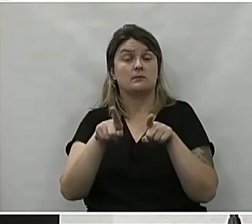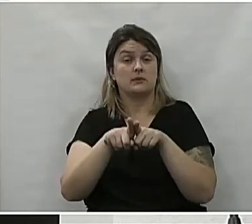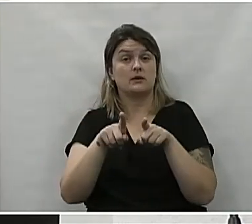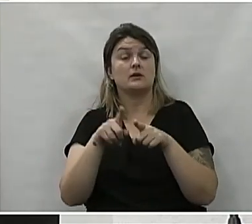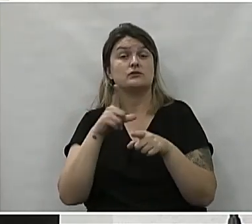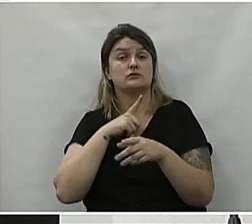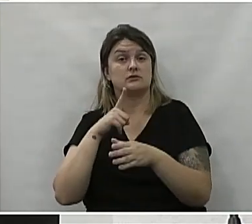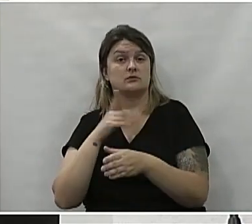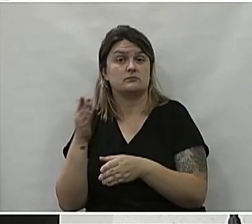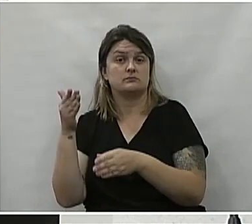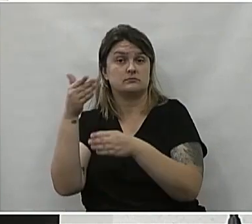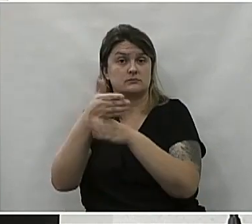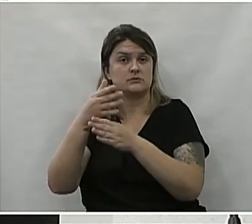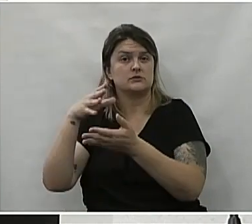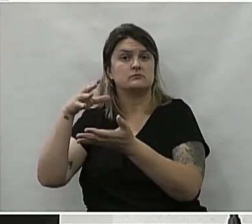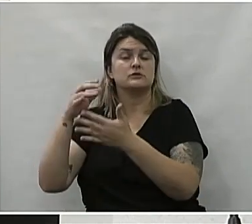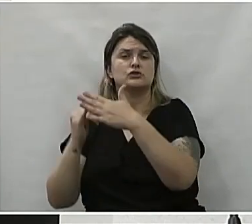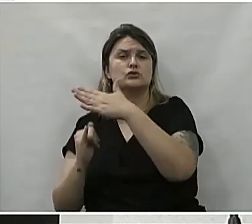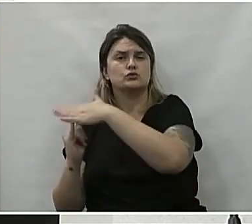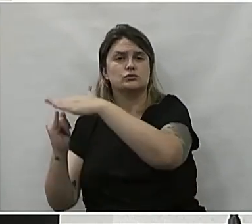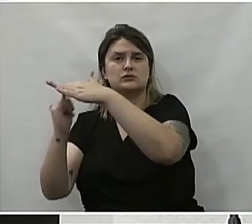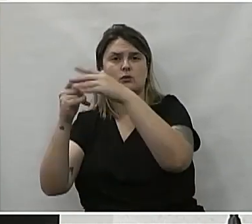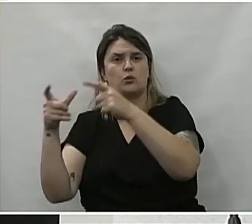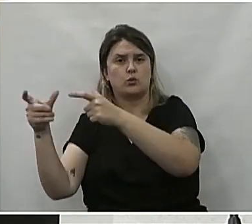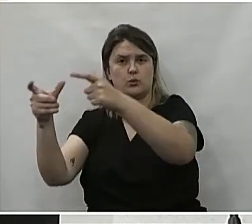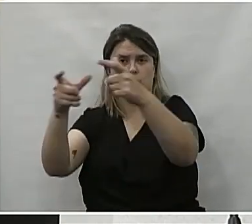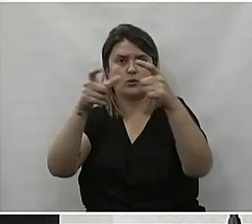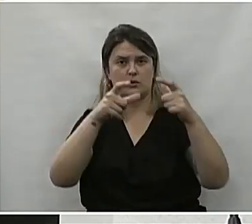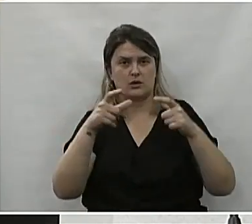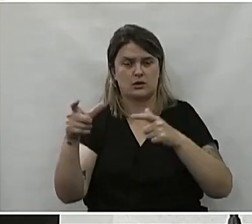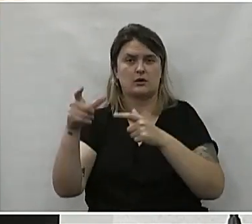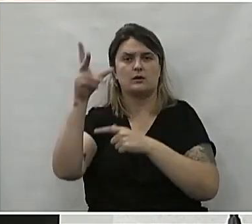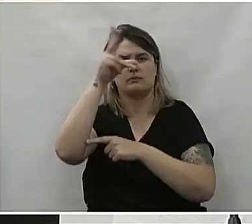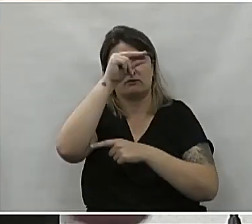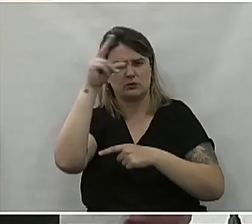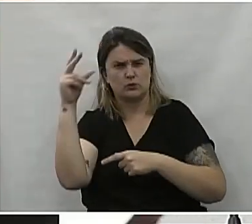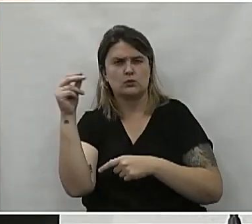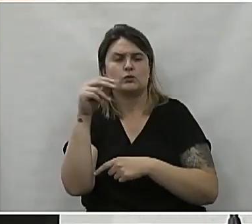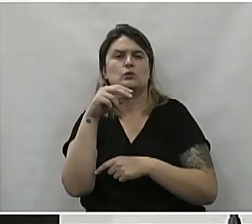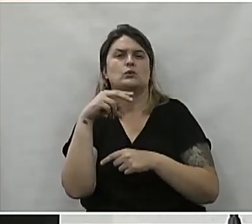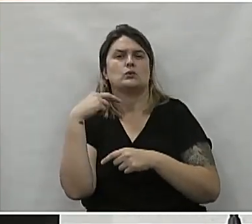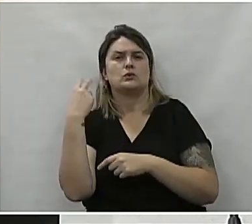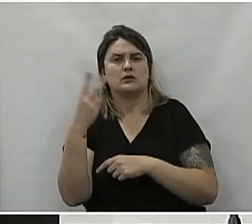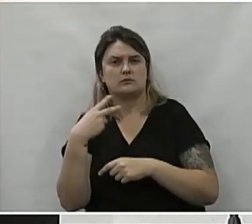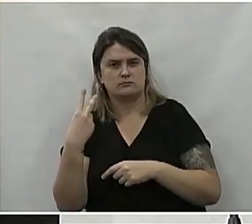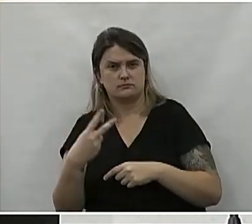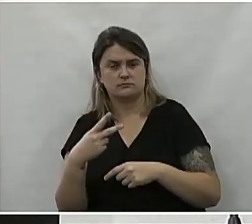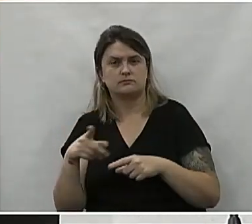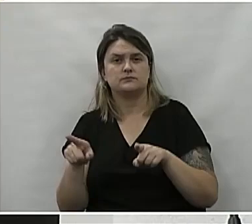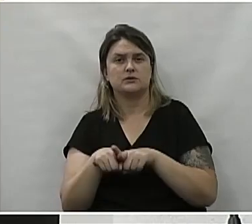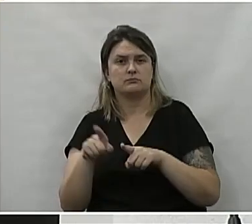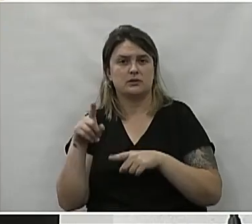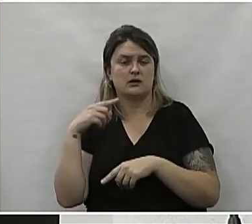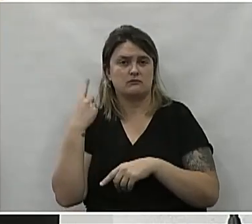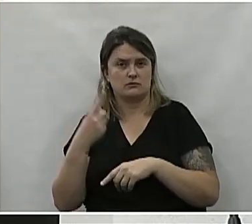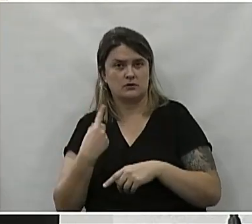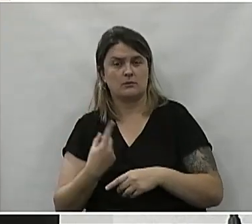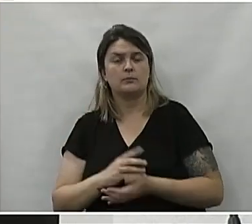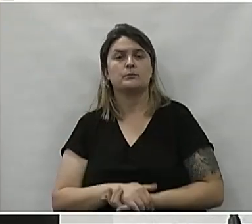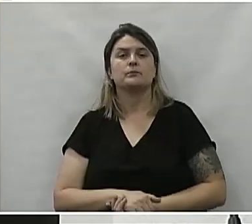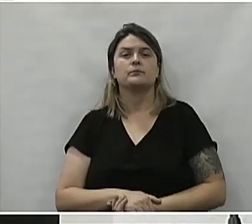contar Com a participação De instituições E autoridades locais Do poder executivo Do legislativo E também do judiciário